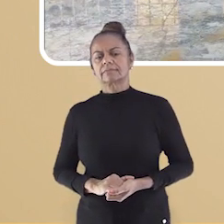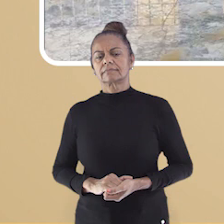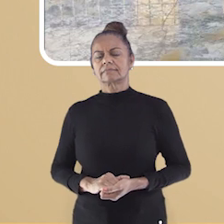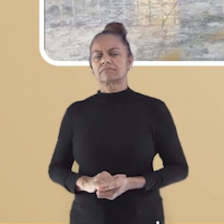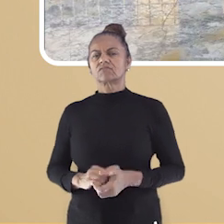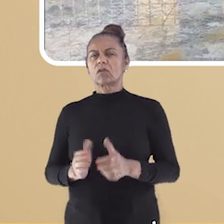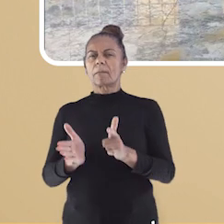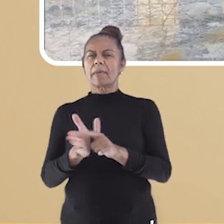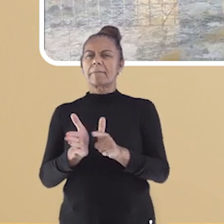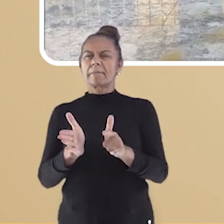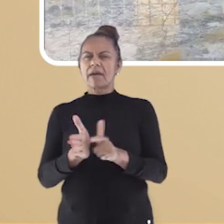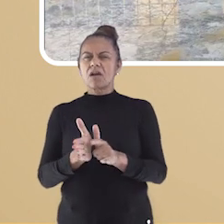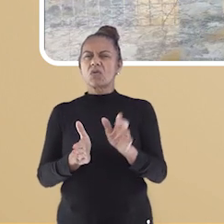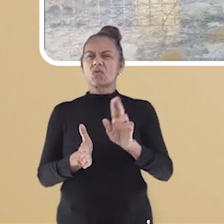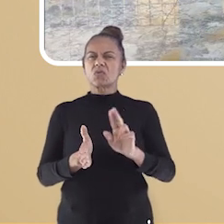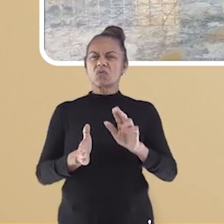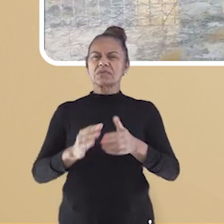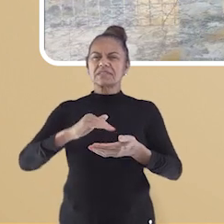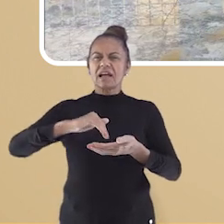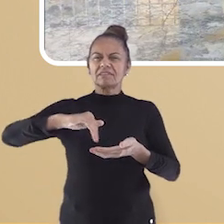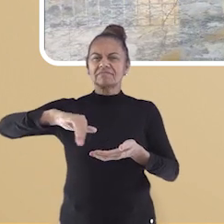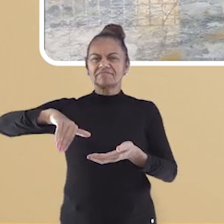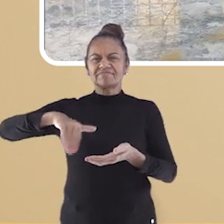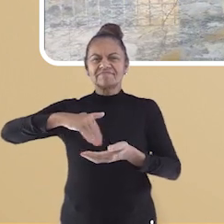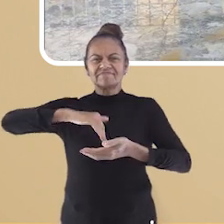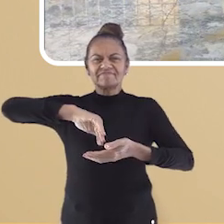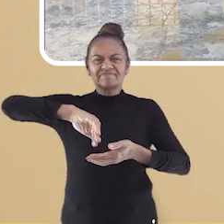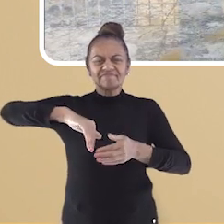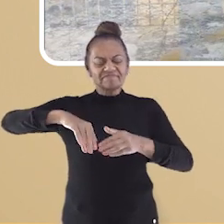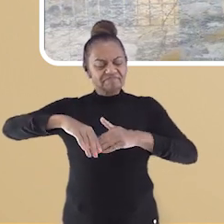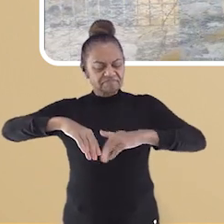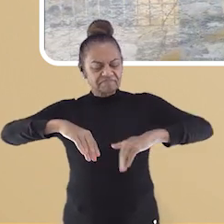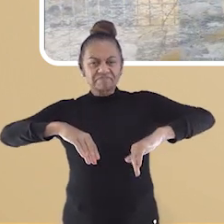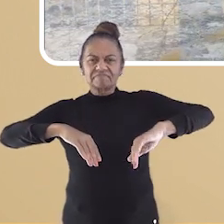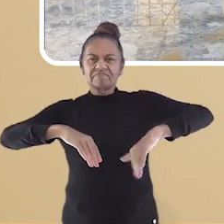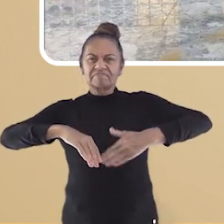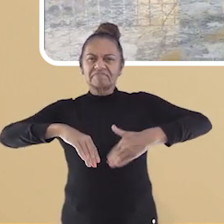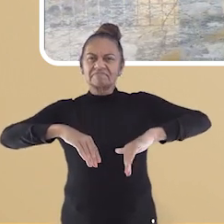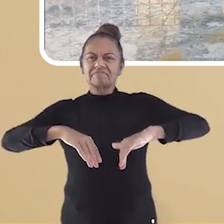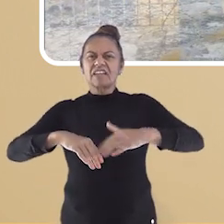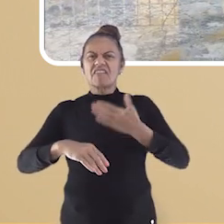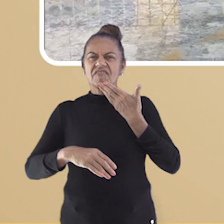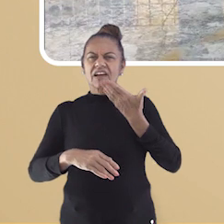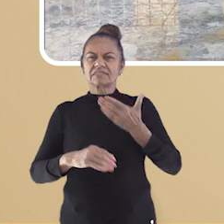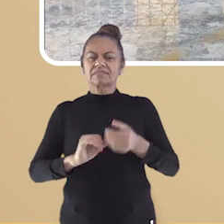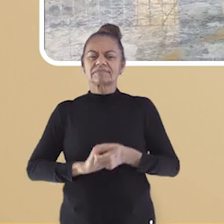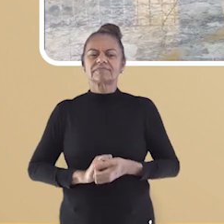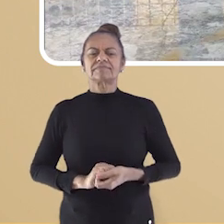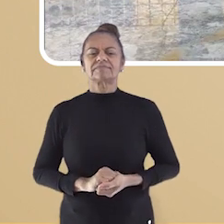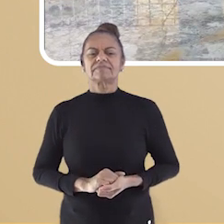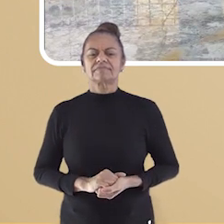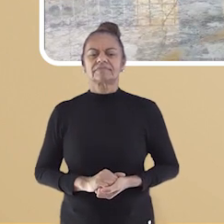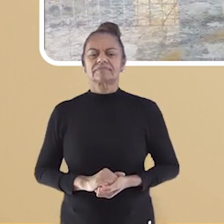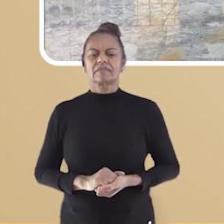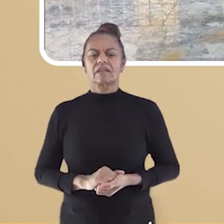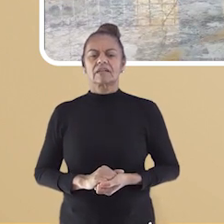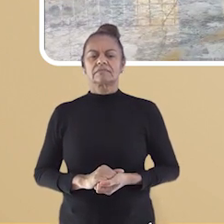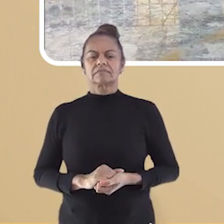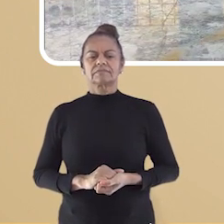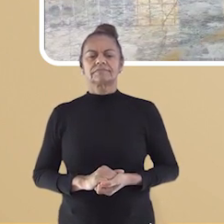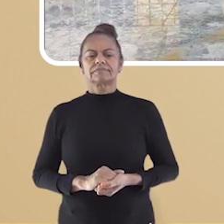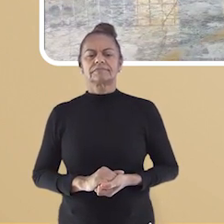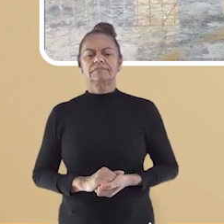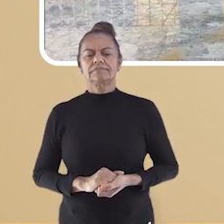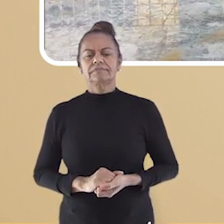Usei esse papel para facilitar. Agora vou colocar o trigo